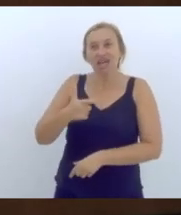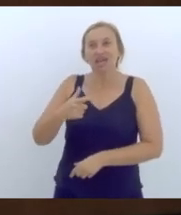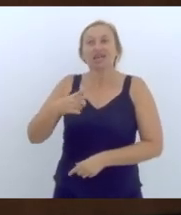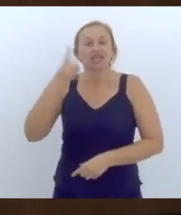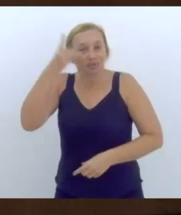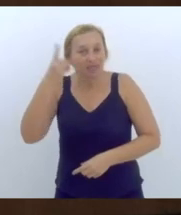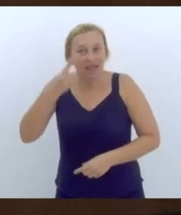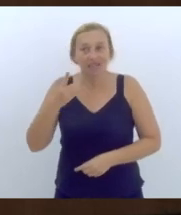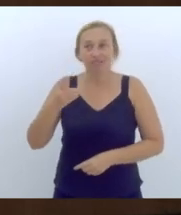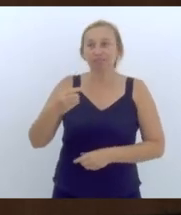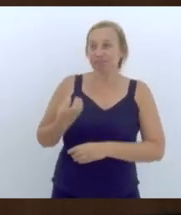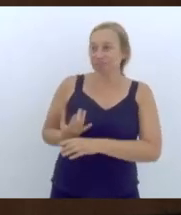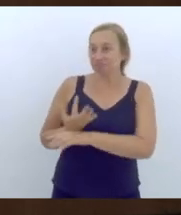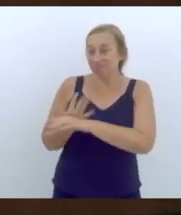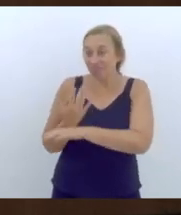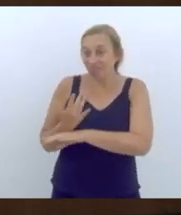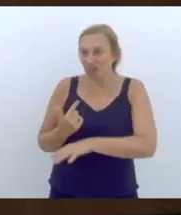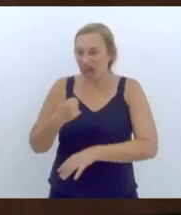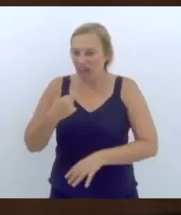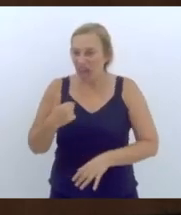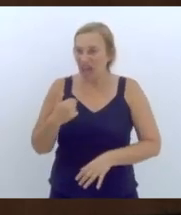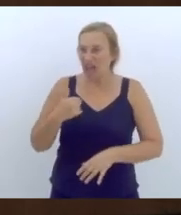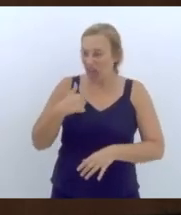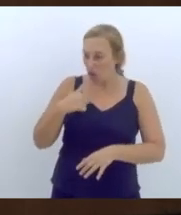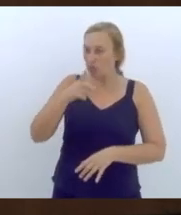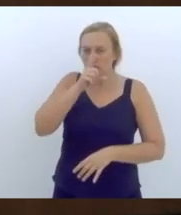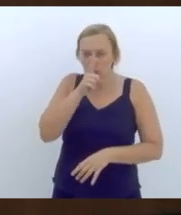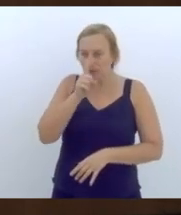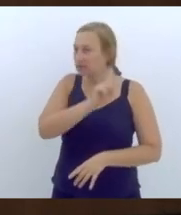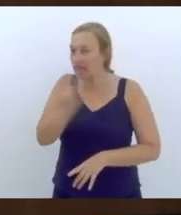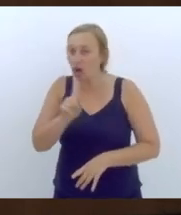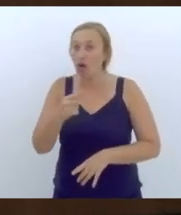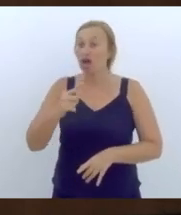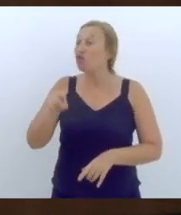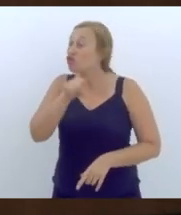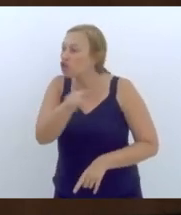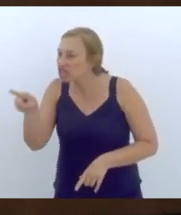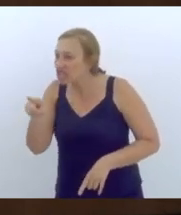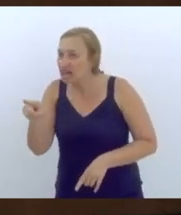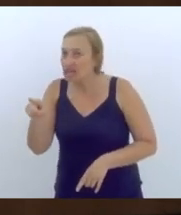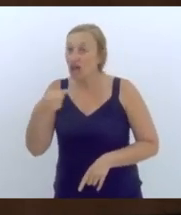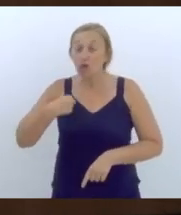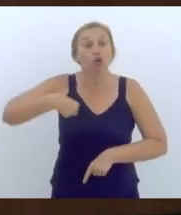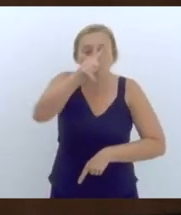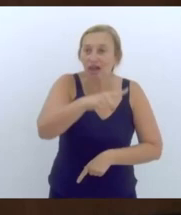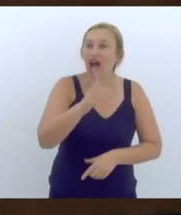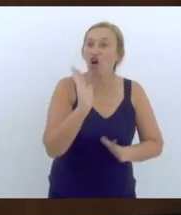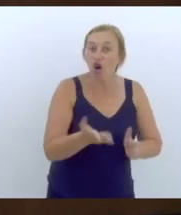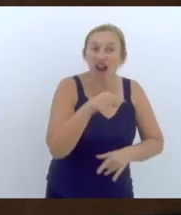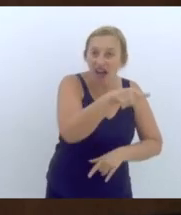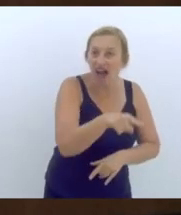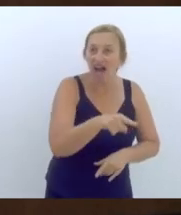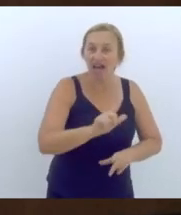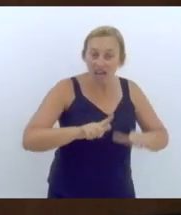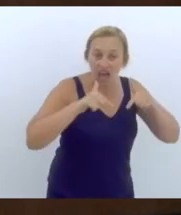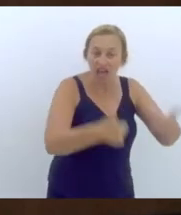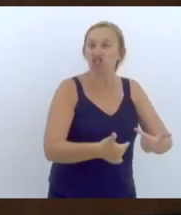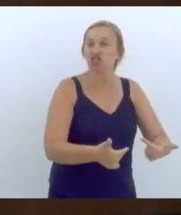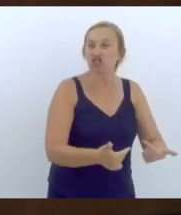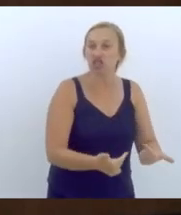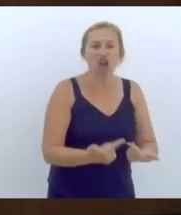do Duque de Caxias vai ter alguém que vai brigar. E não vai se calar, não. Vou sempre usar essa tribuna. Estou saindo daqui, estou indo para lá. Porque eu não aceito isso.